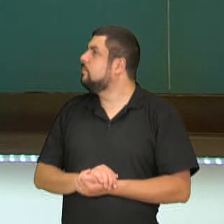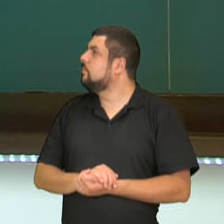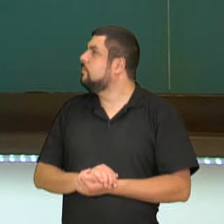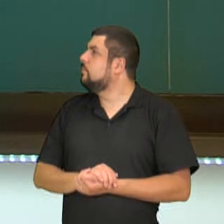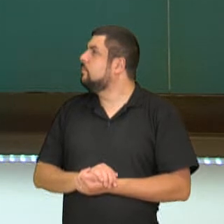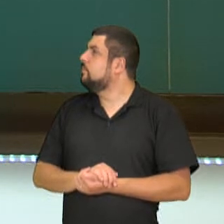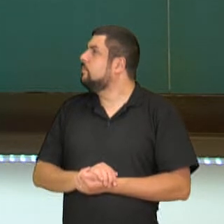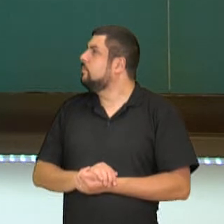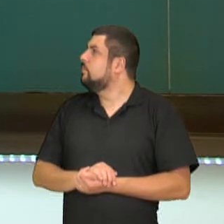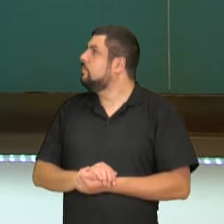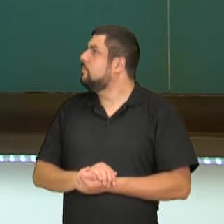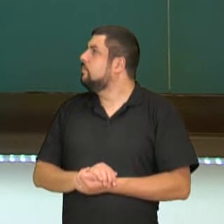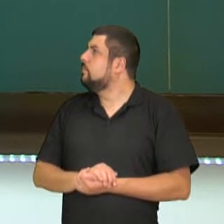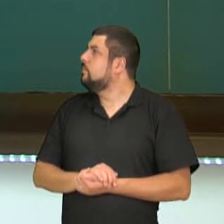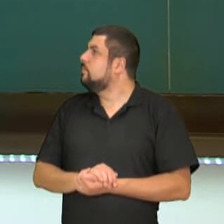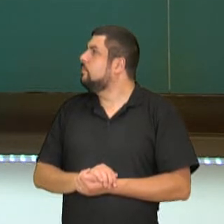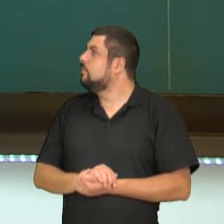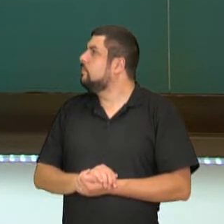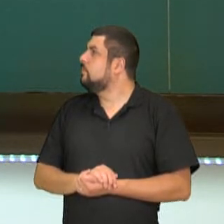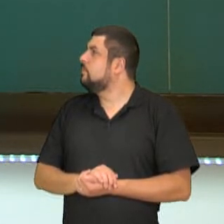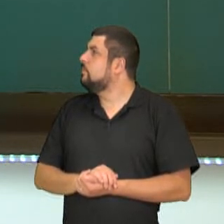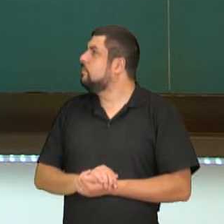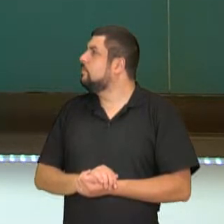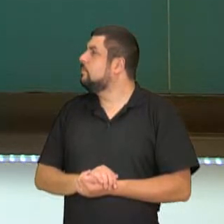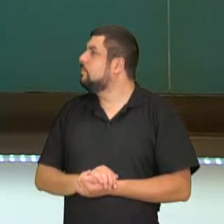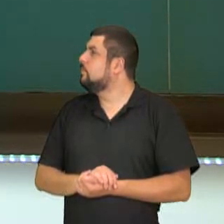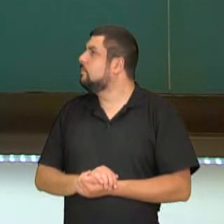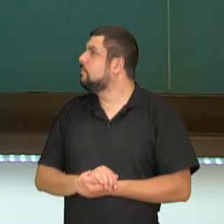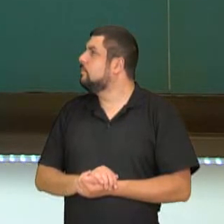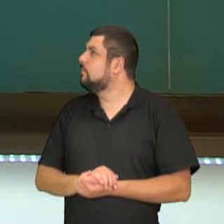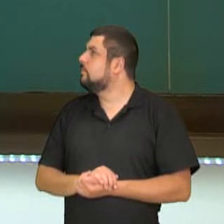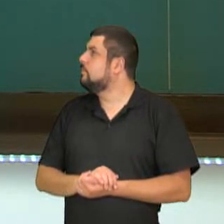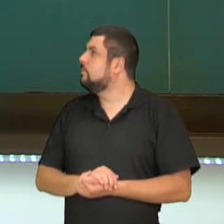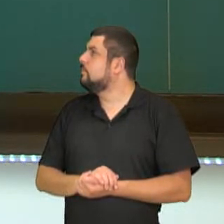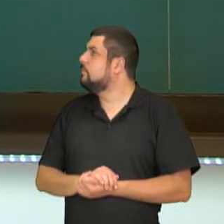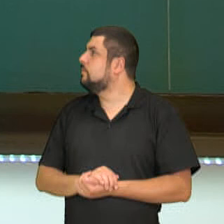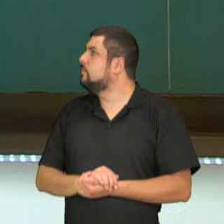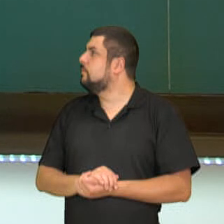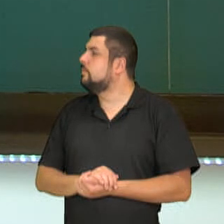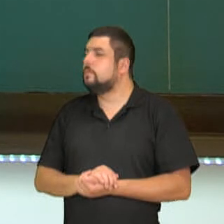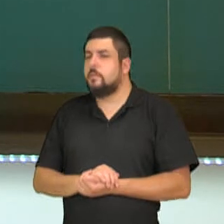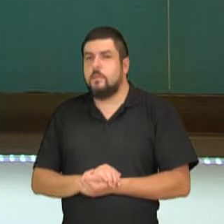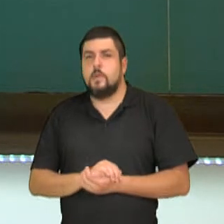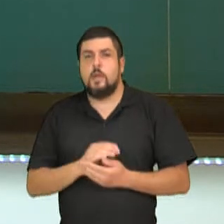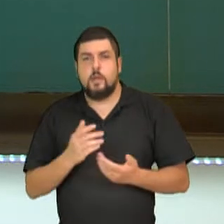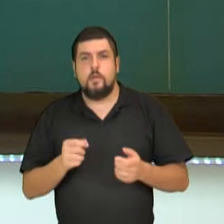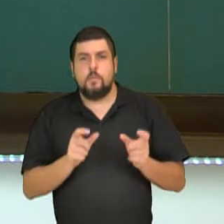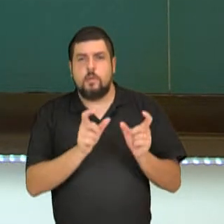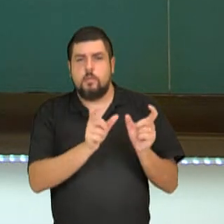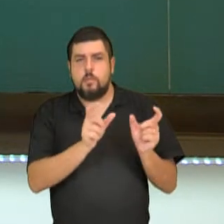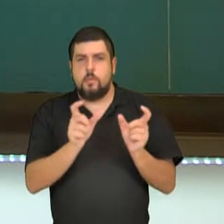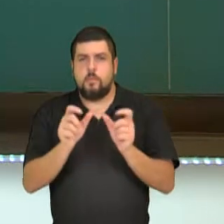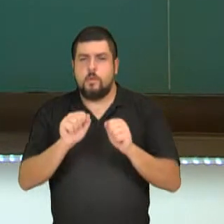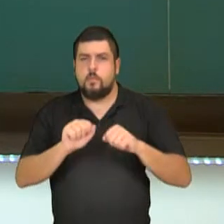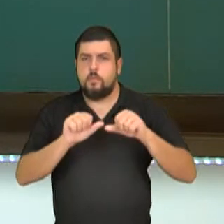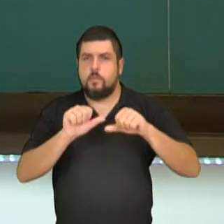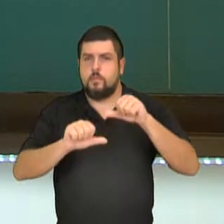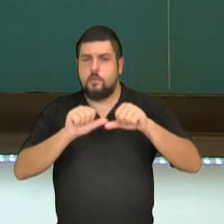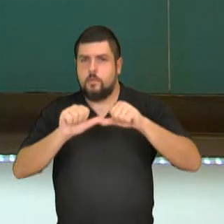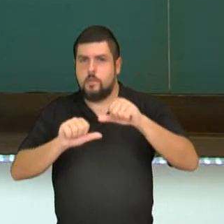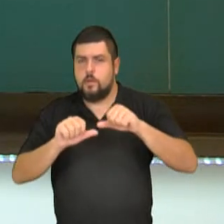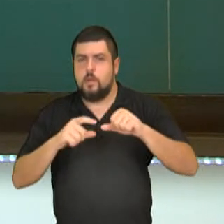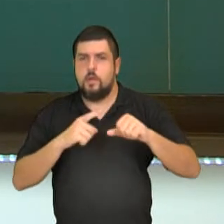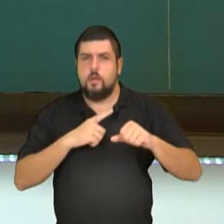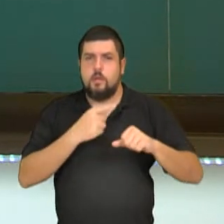aqueia, aqueias, e que são variáveis, né? Elas são palavras variáveis que têm aí